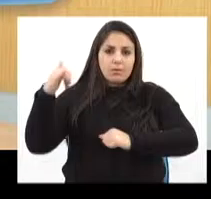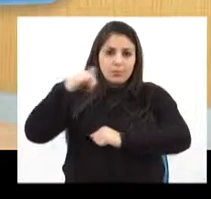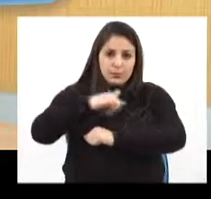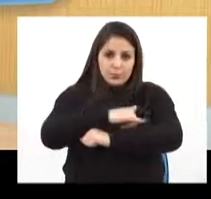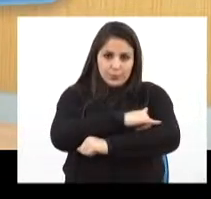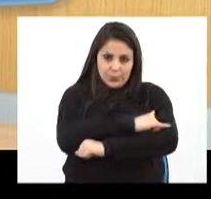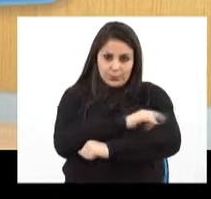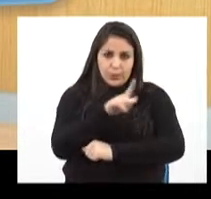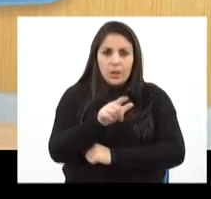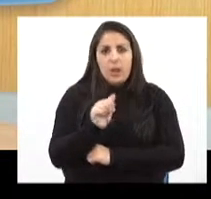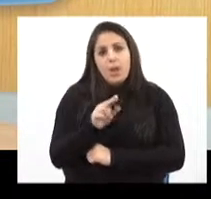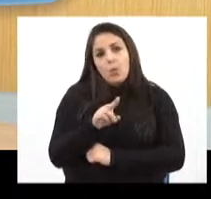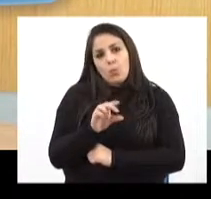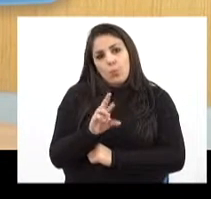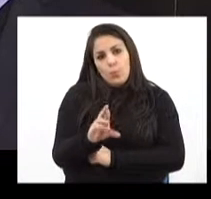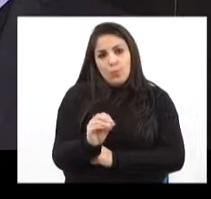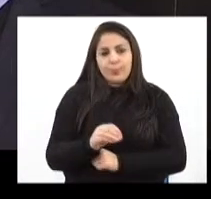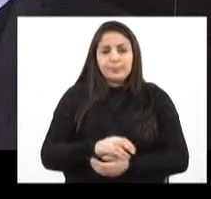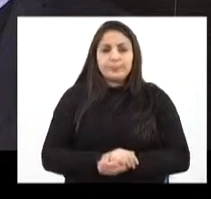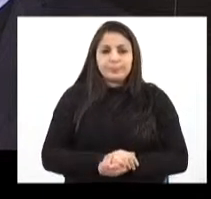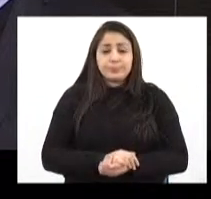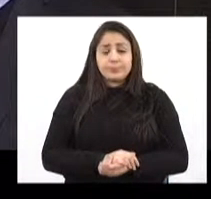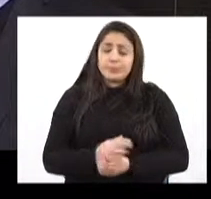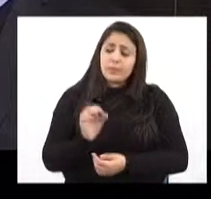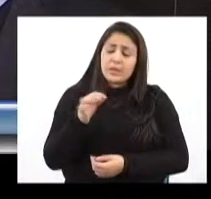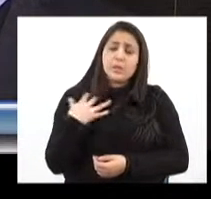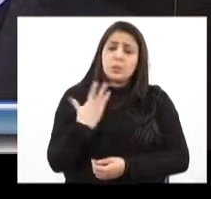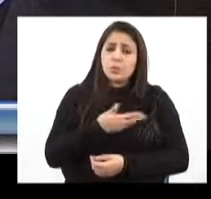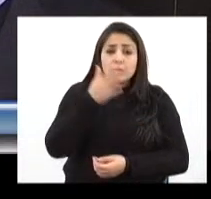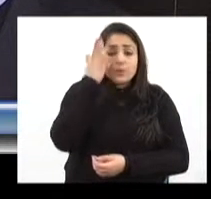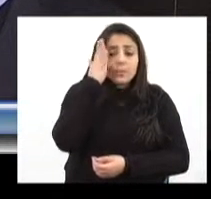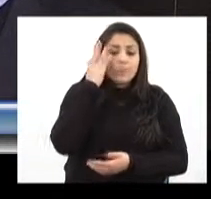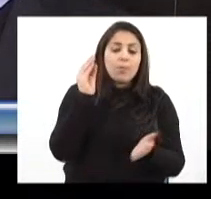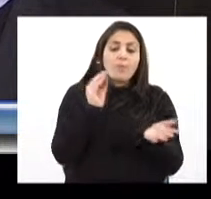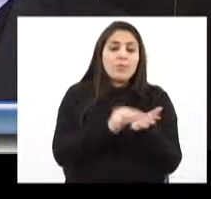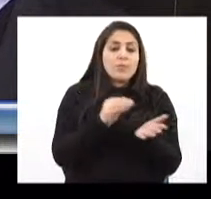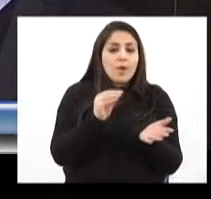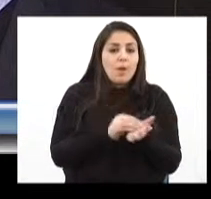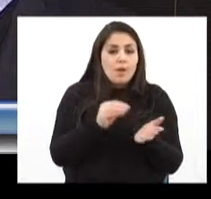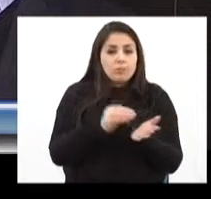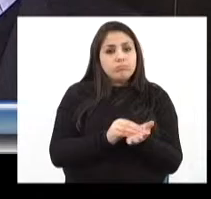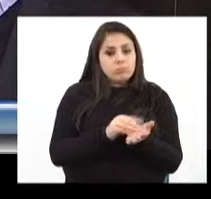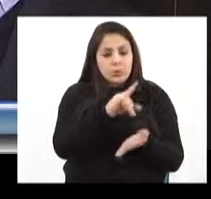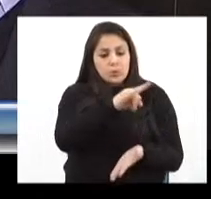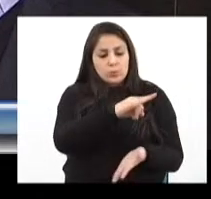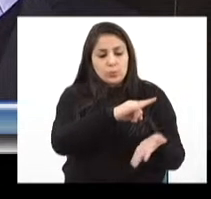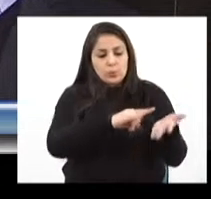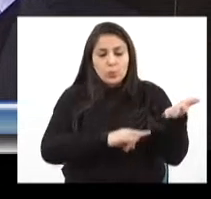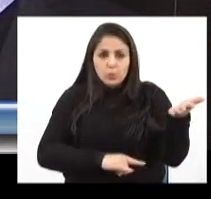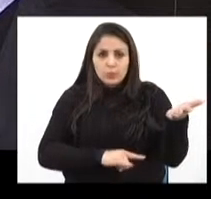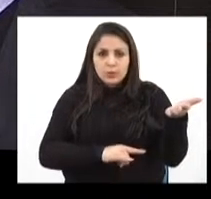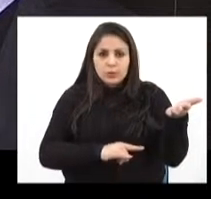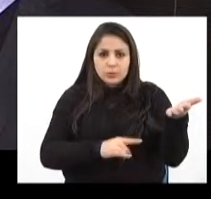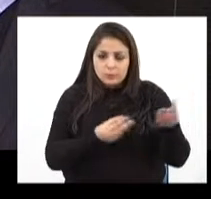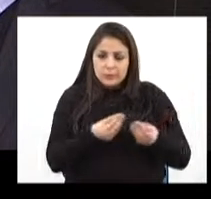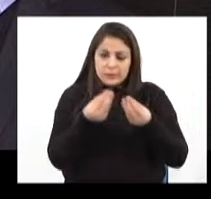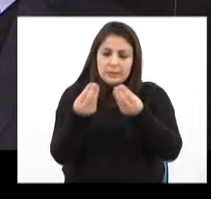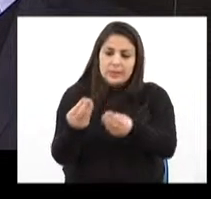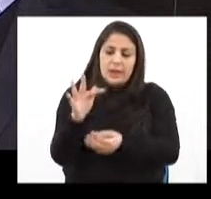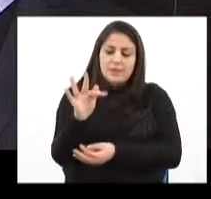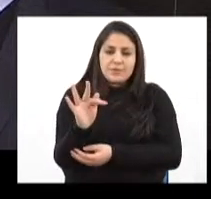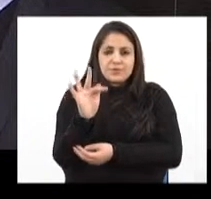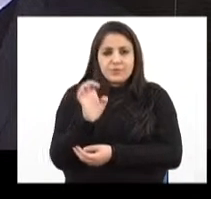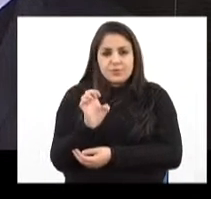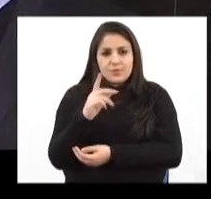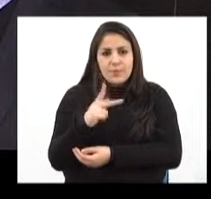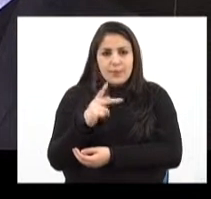do aeroporto Lauro Cordes. O que nos foi repassado foi que faltam ainda alguma documentação para chegar às mãos da